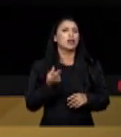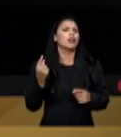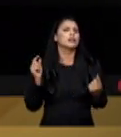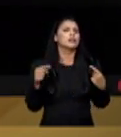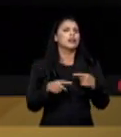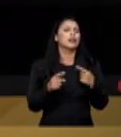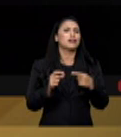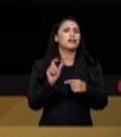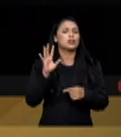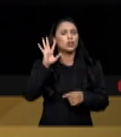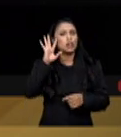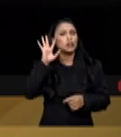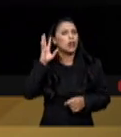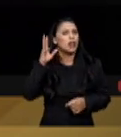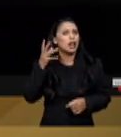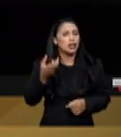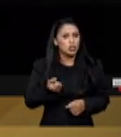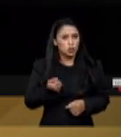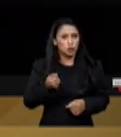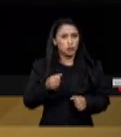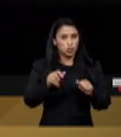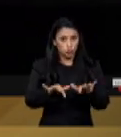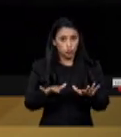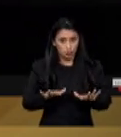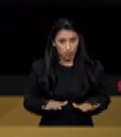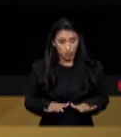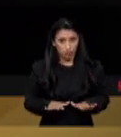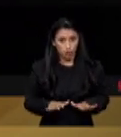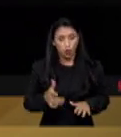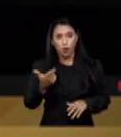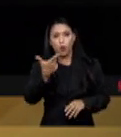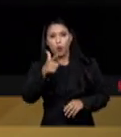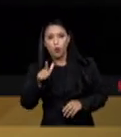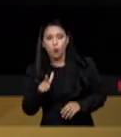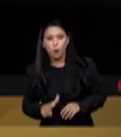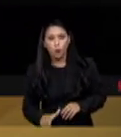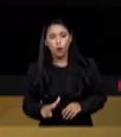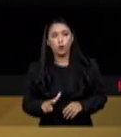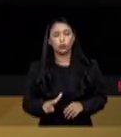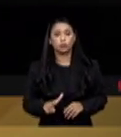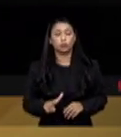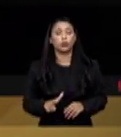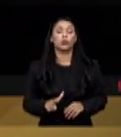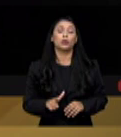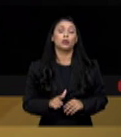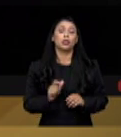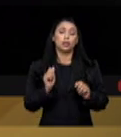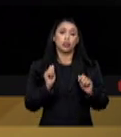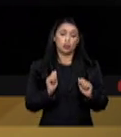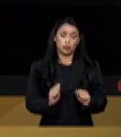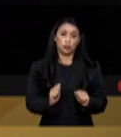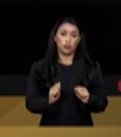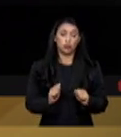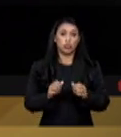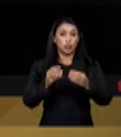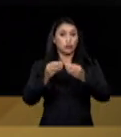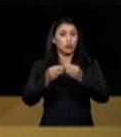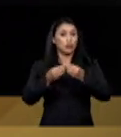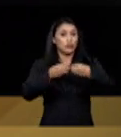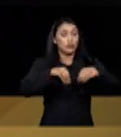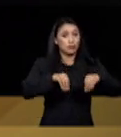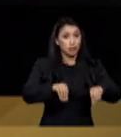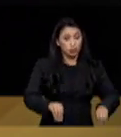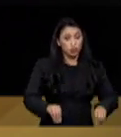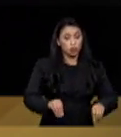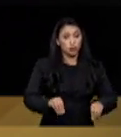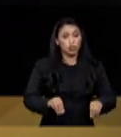a afetação ao pleno. E um outro, concernente à prejudicialidade declarada